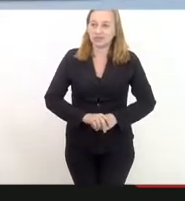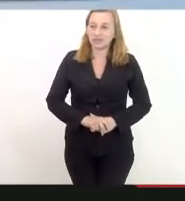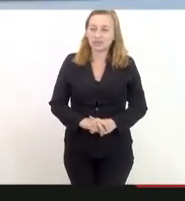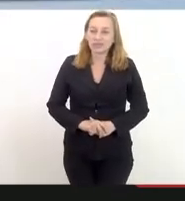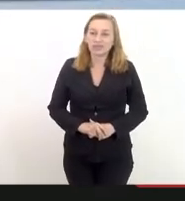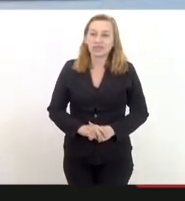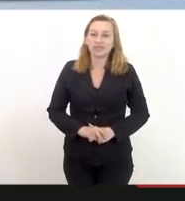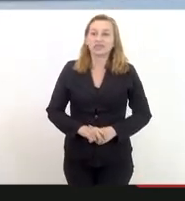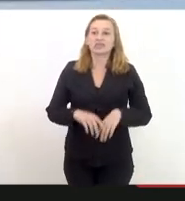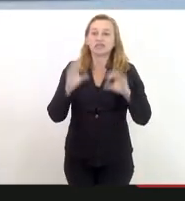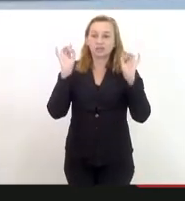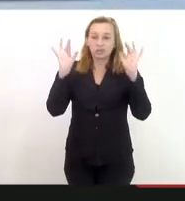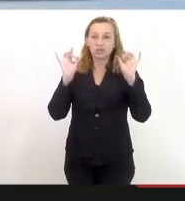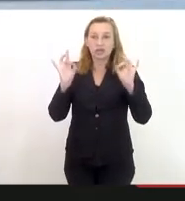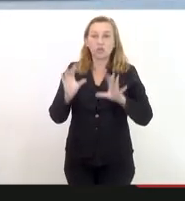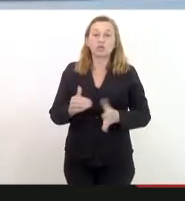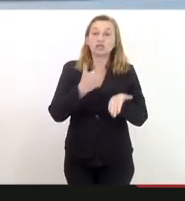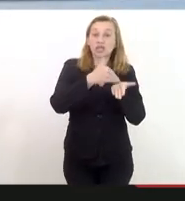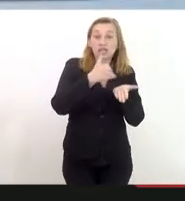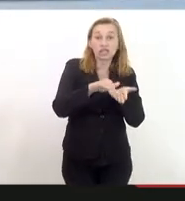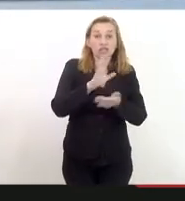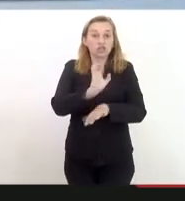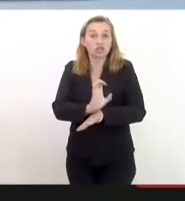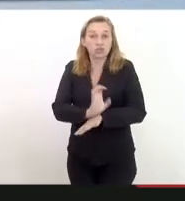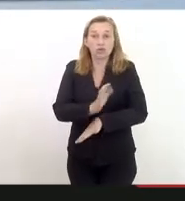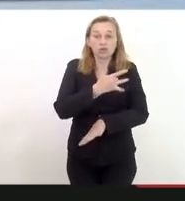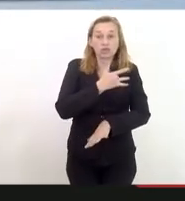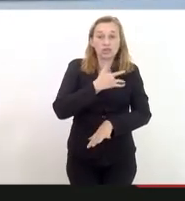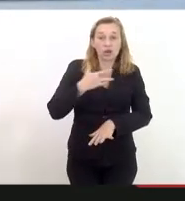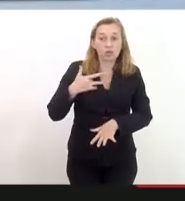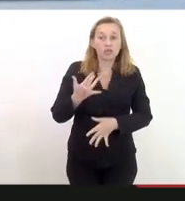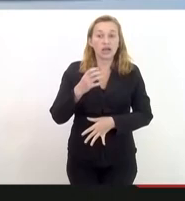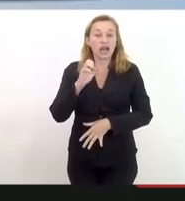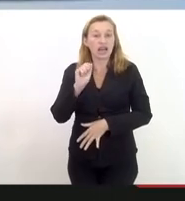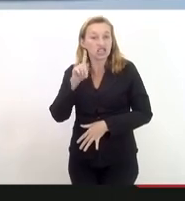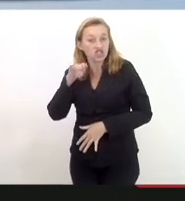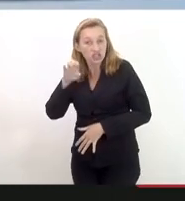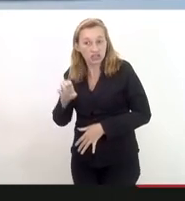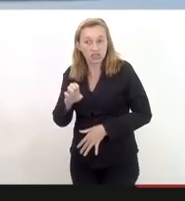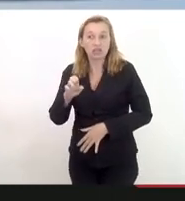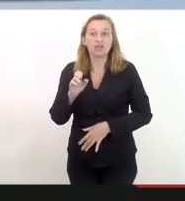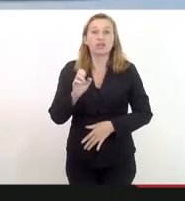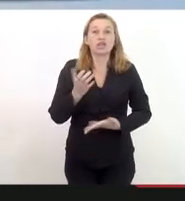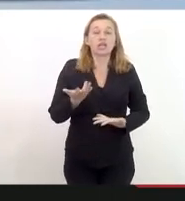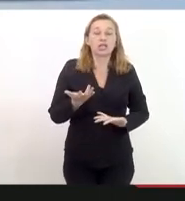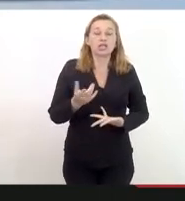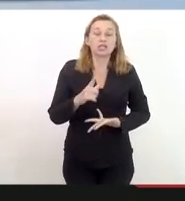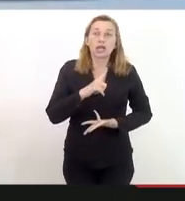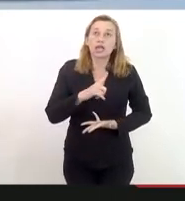em especial, o secretário estadual de saúde, Alexandre Kiep, que tem aí